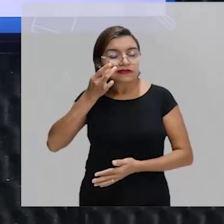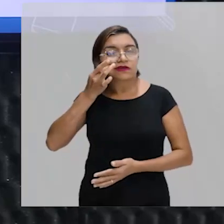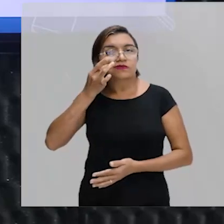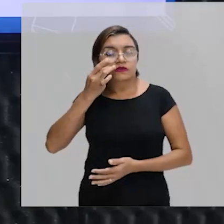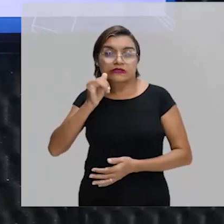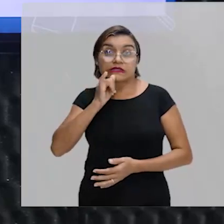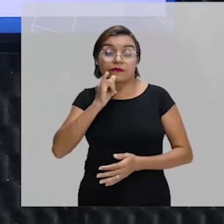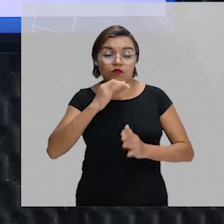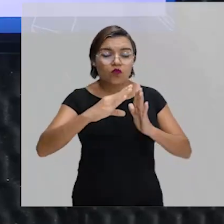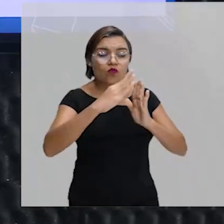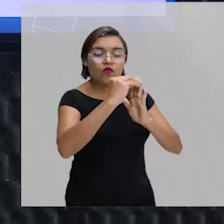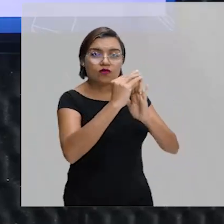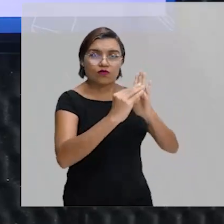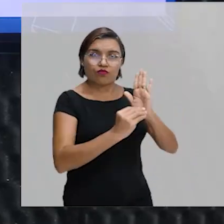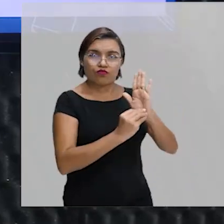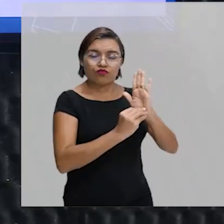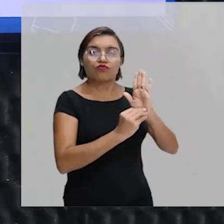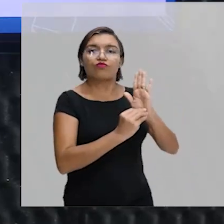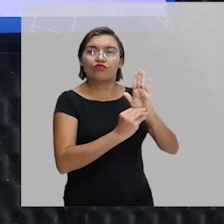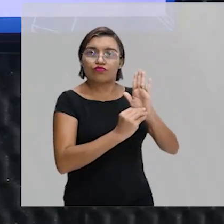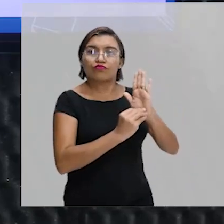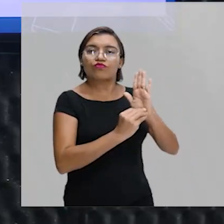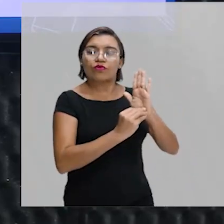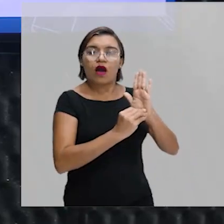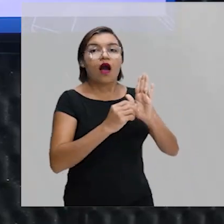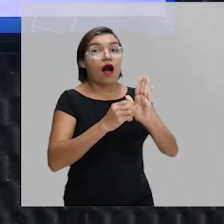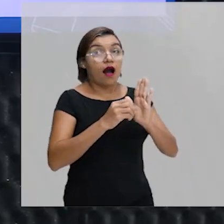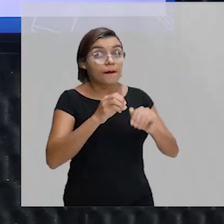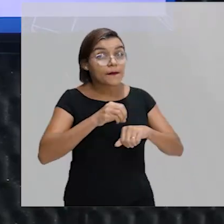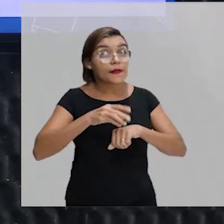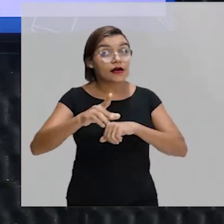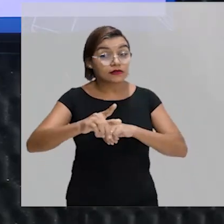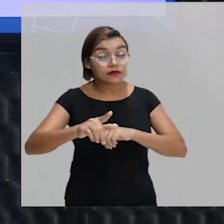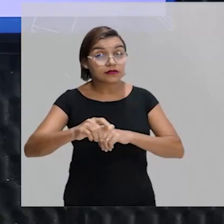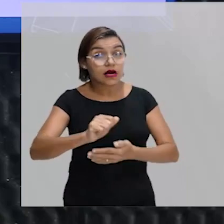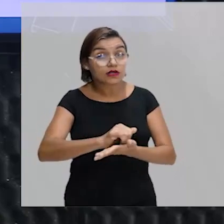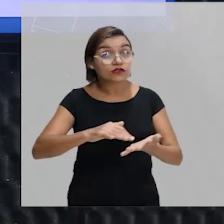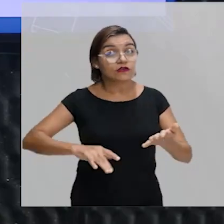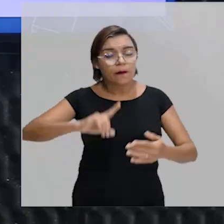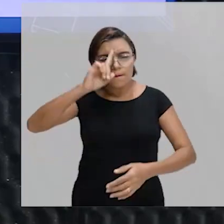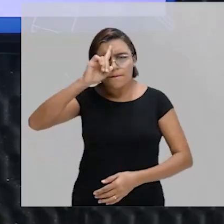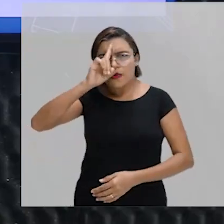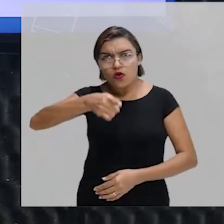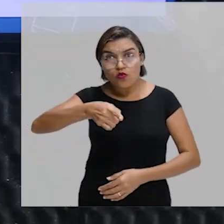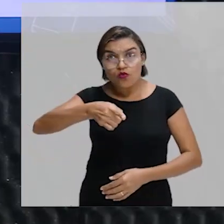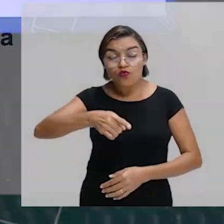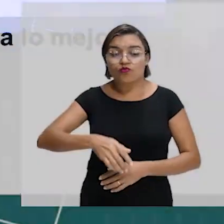Deu o conteúdo, vamos fazer a atividade, é uma ordem.